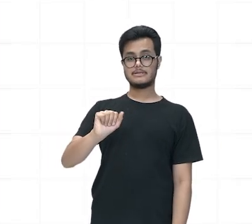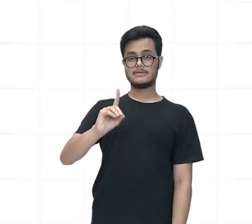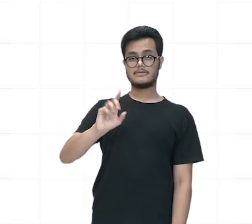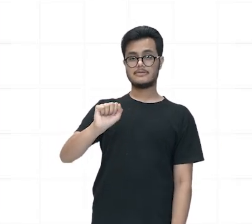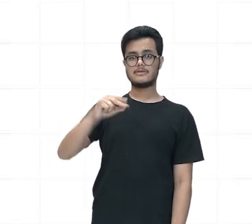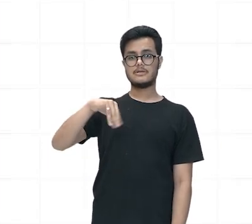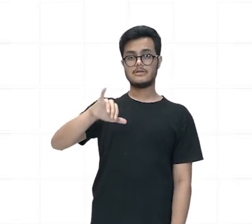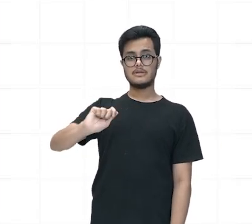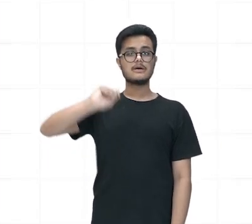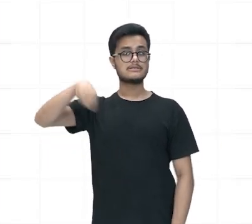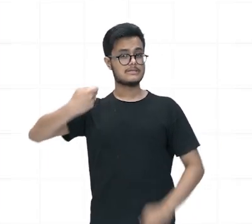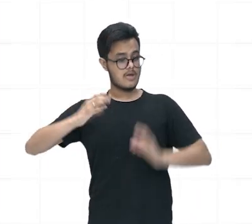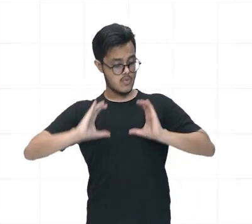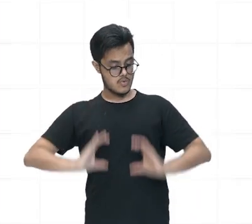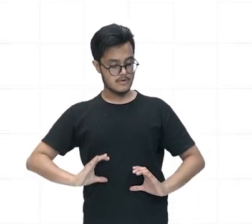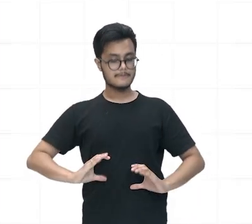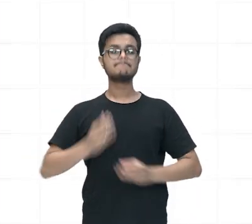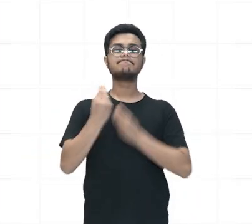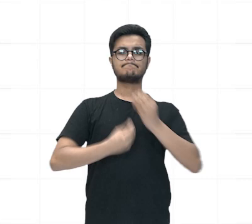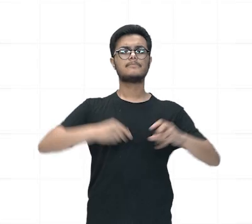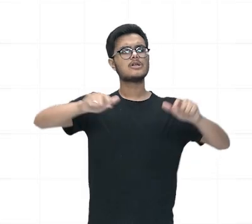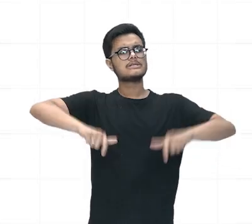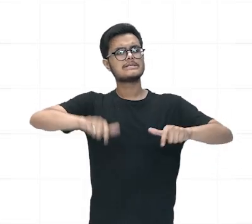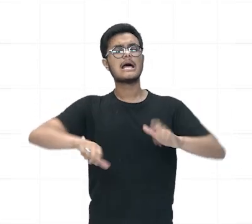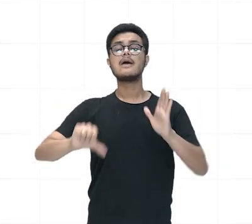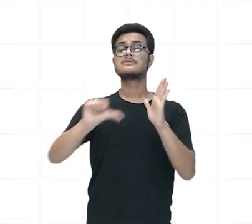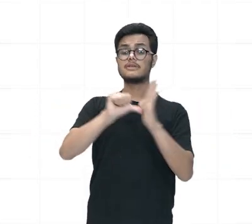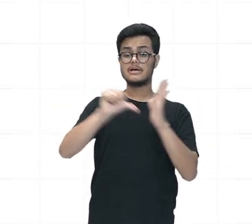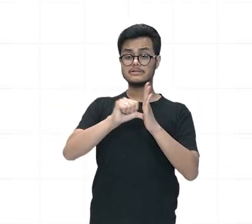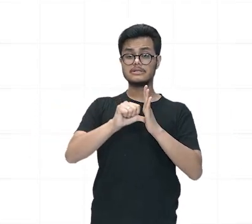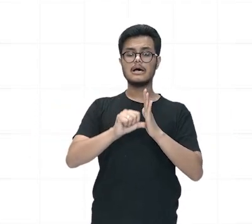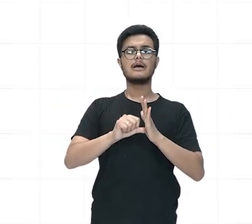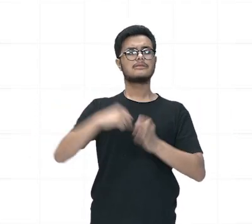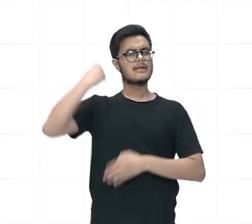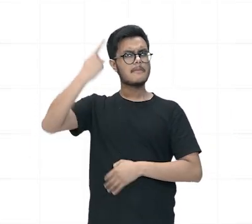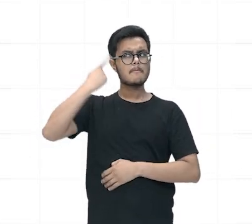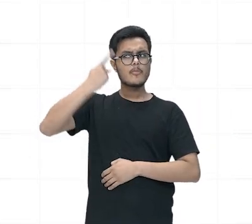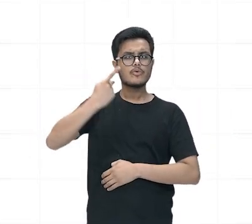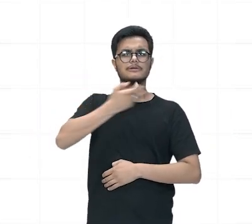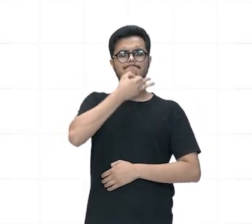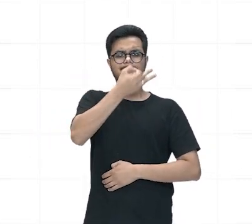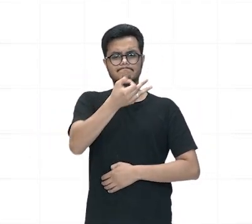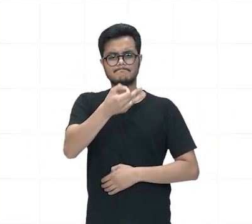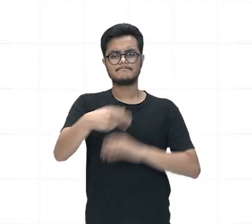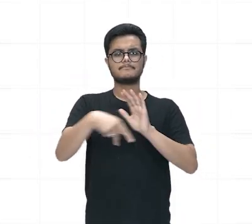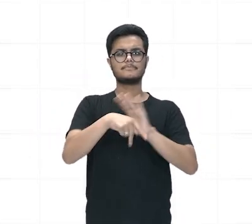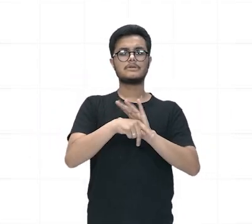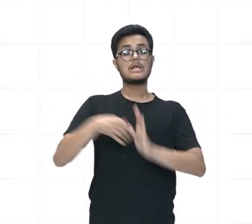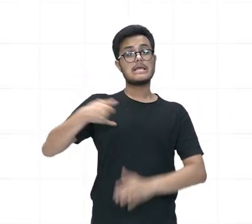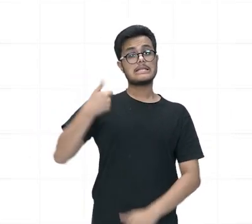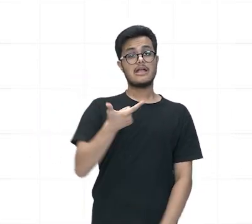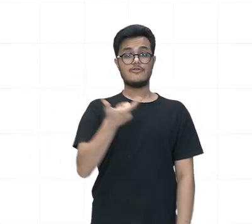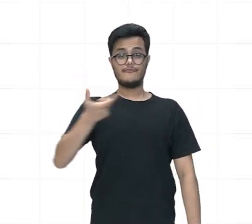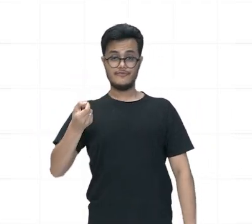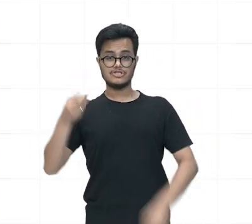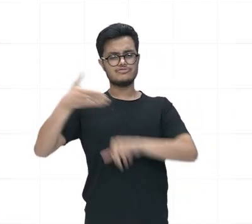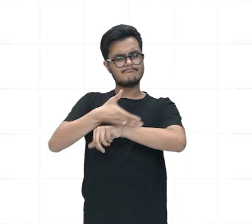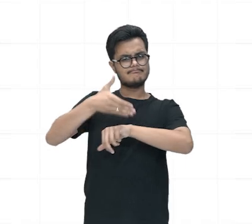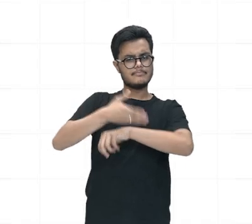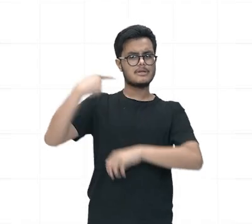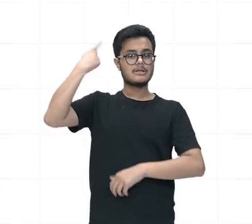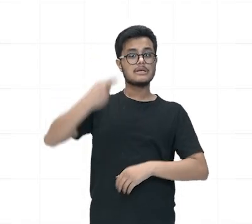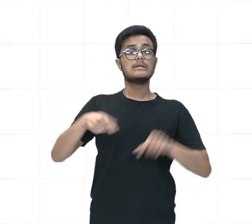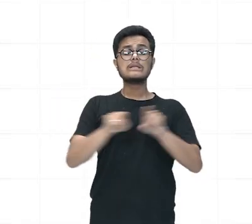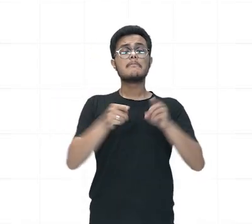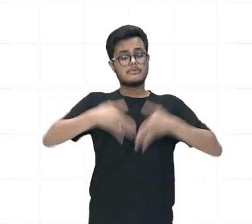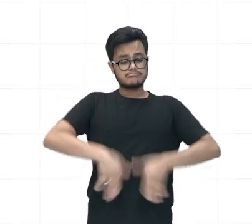cidadania, tá? Na cidade de Atenas, a condição de participar da política era ter 20 anos